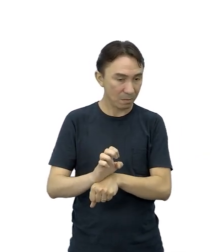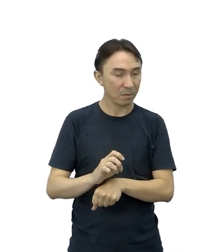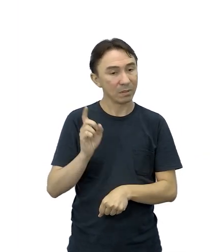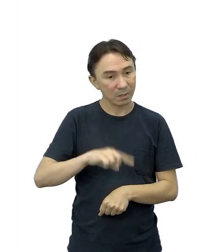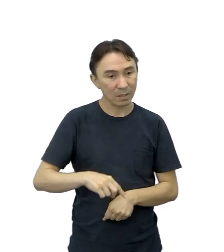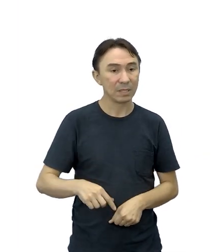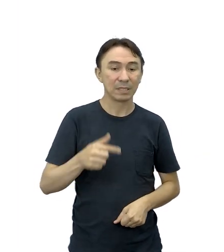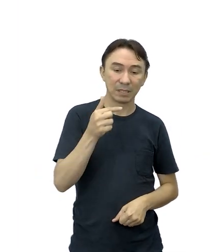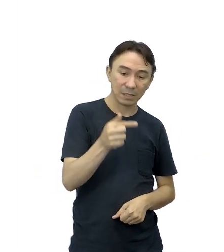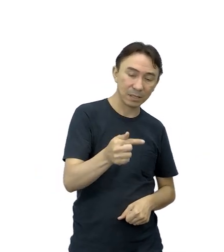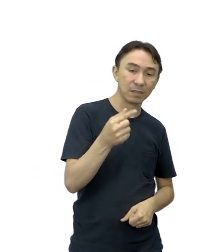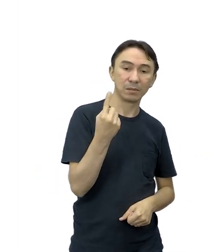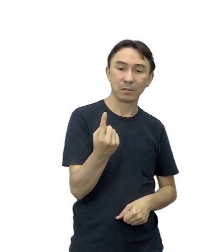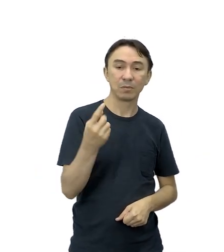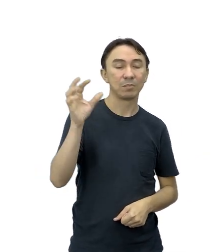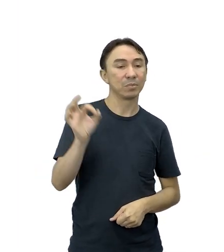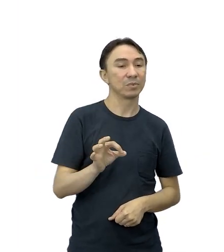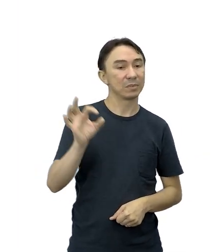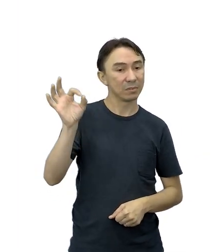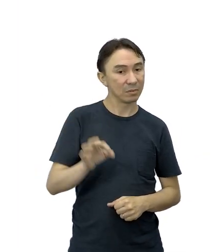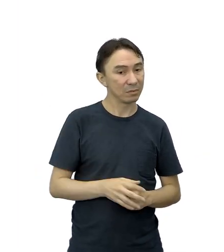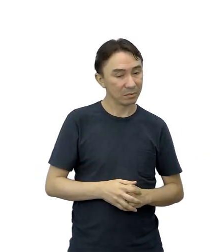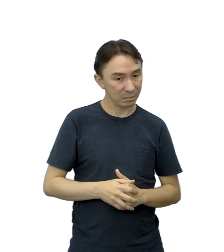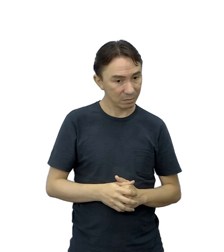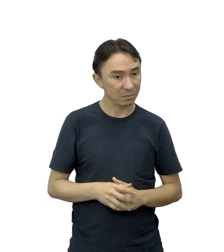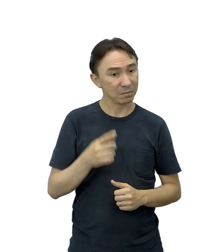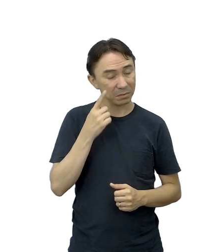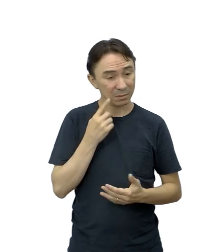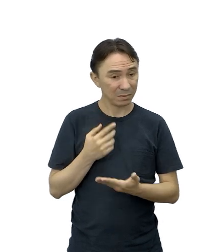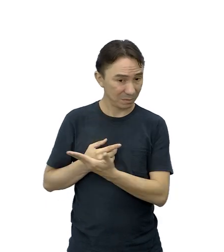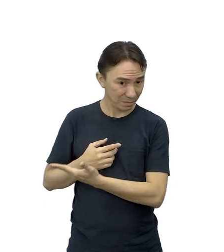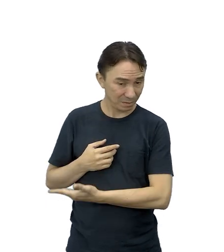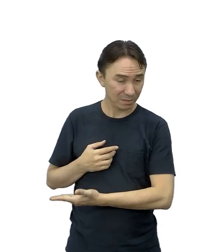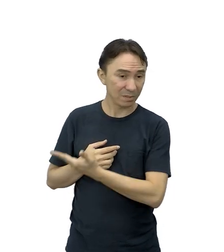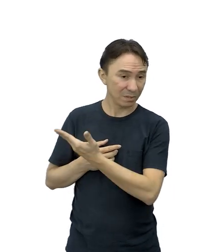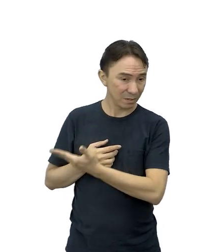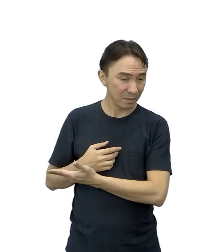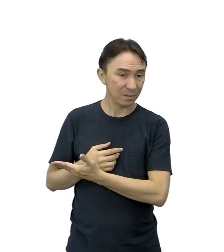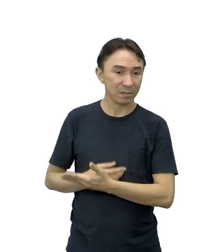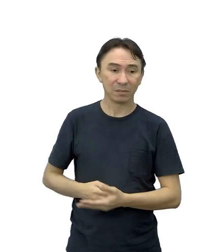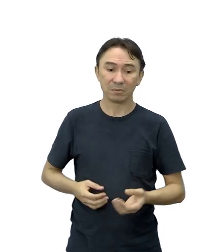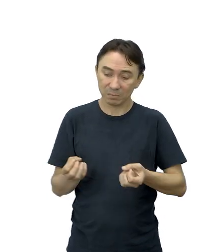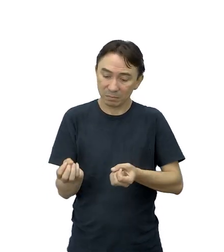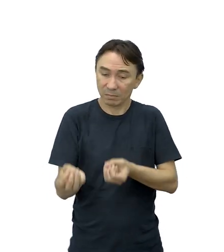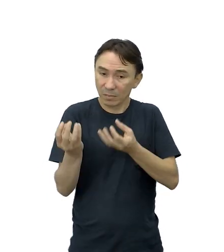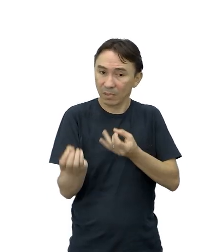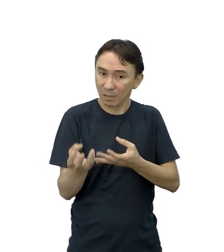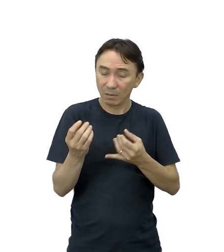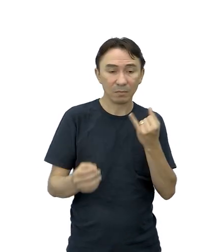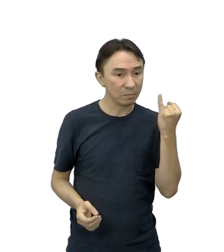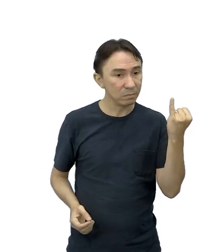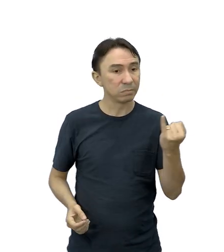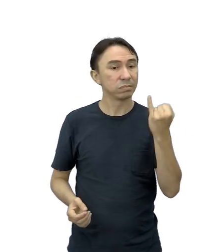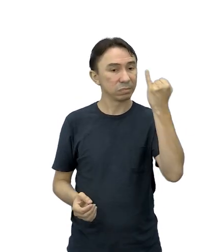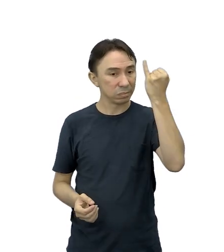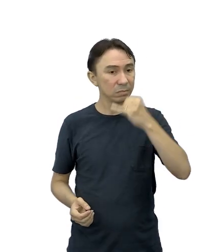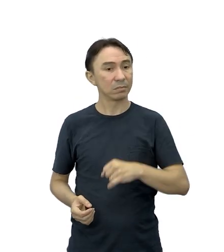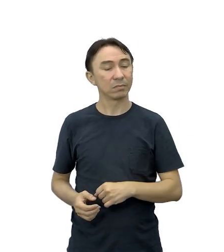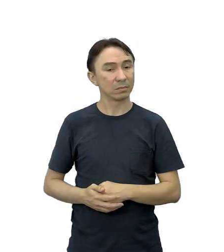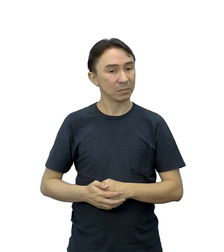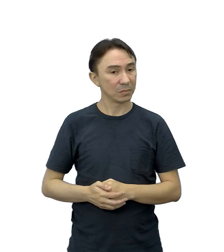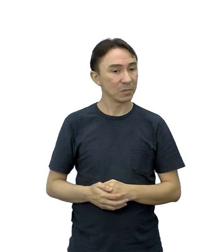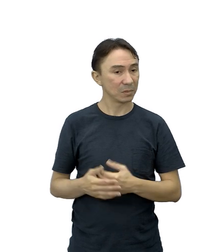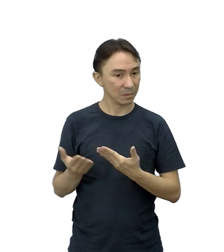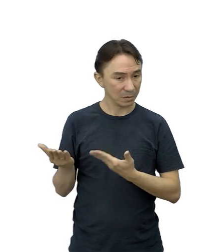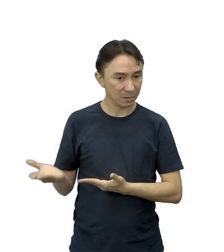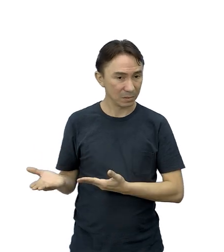a gente tem essa informação relevante, que deve ser pensada também nesse aspecto, né, desse acerto